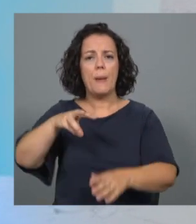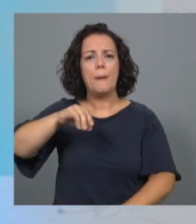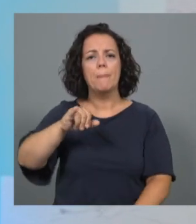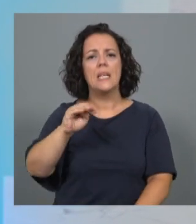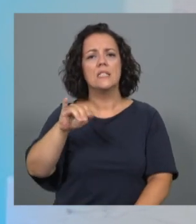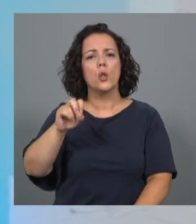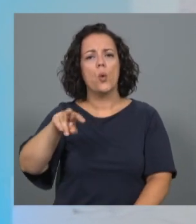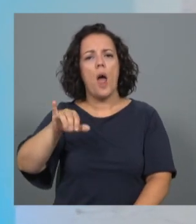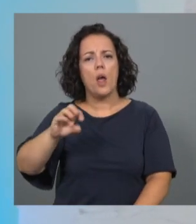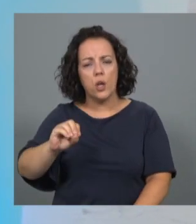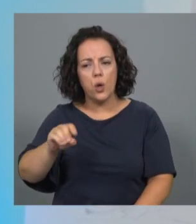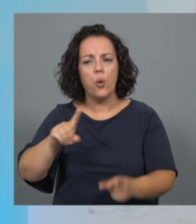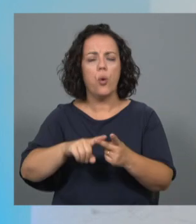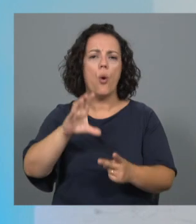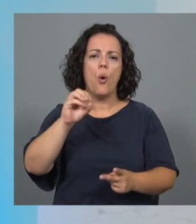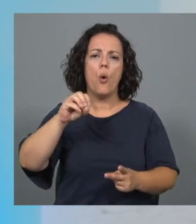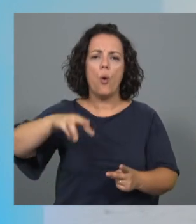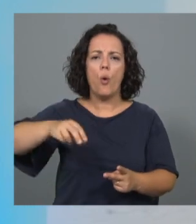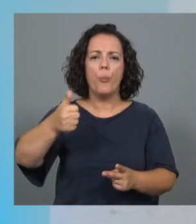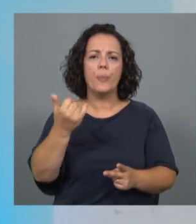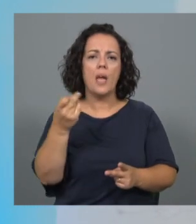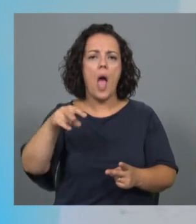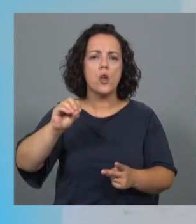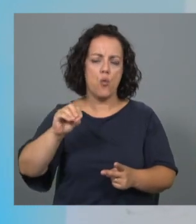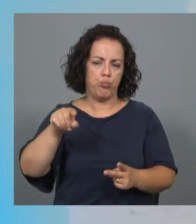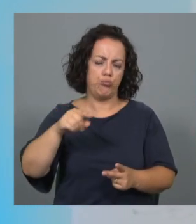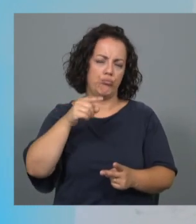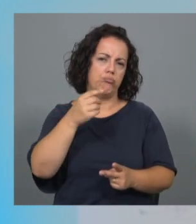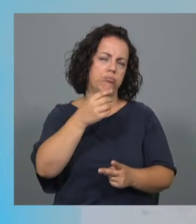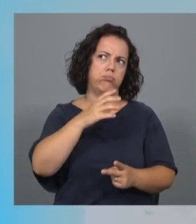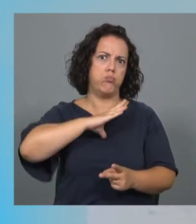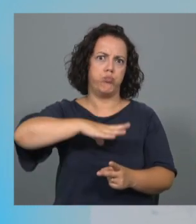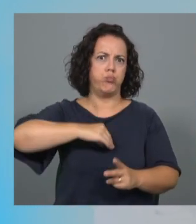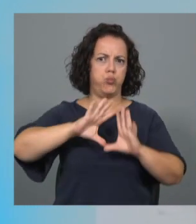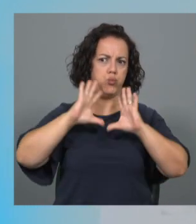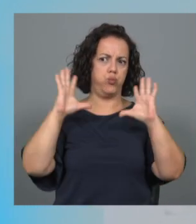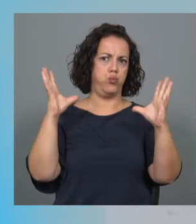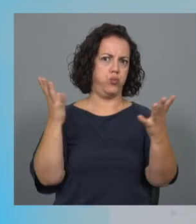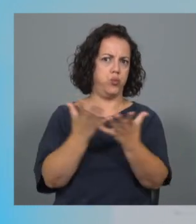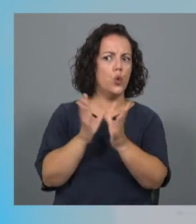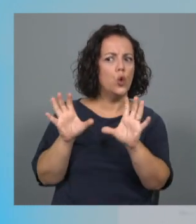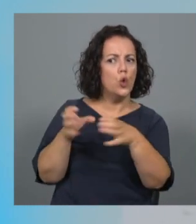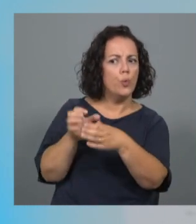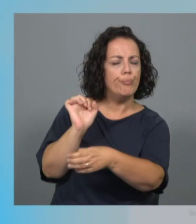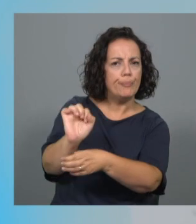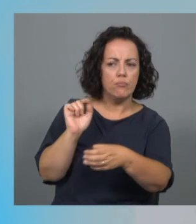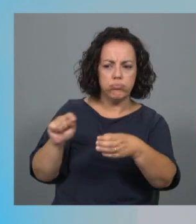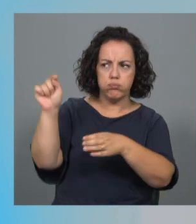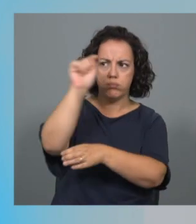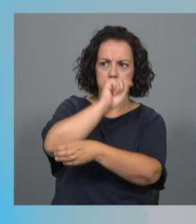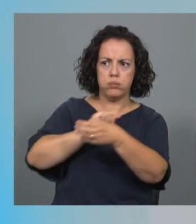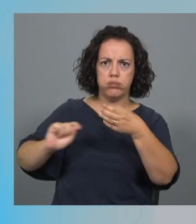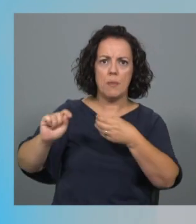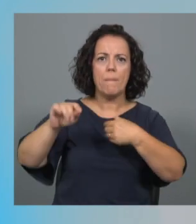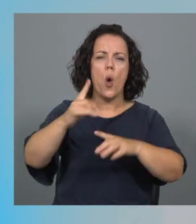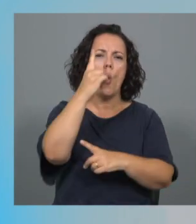combonianos estão em muitas latitudes, em muitos países, muitas zonas do planeta. Um missionário católico no meio do